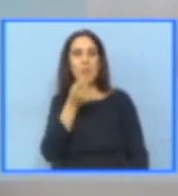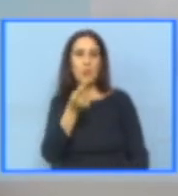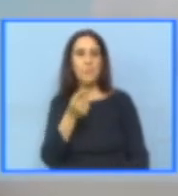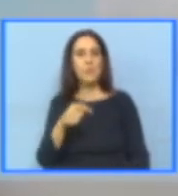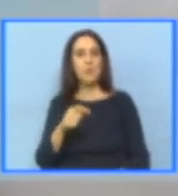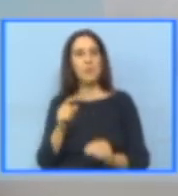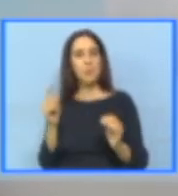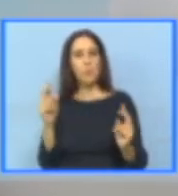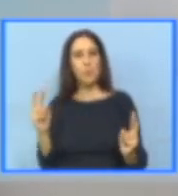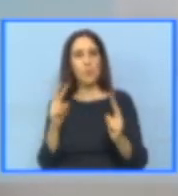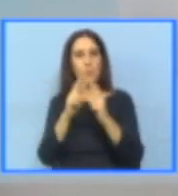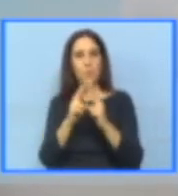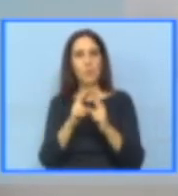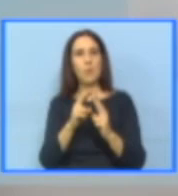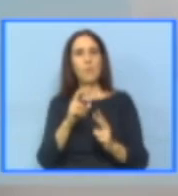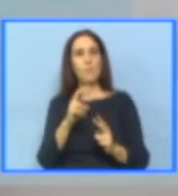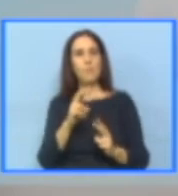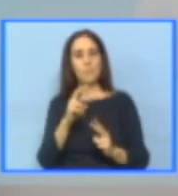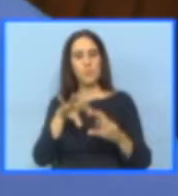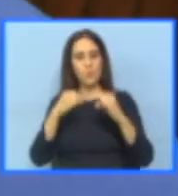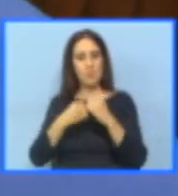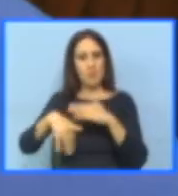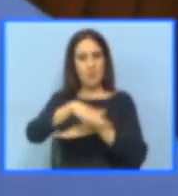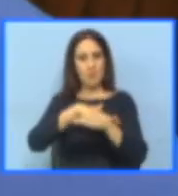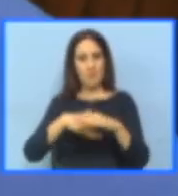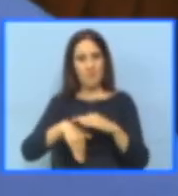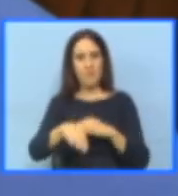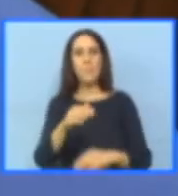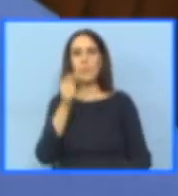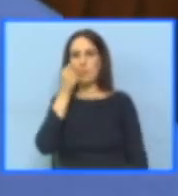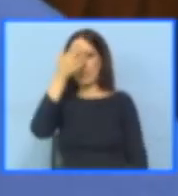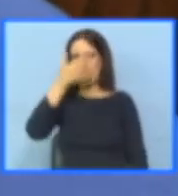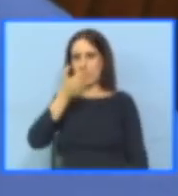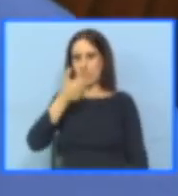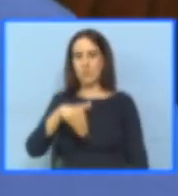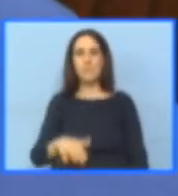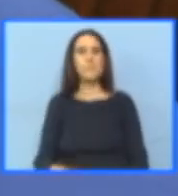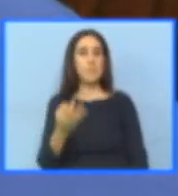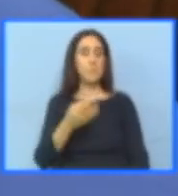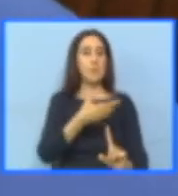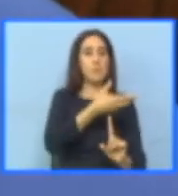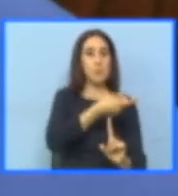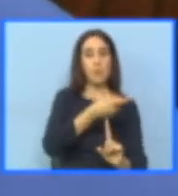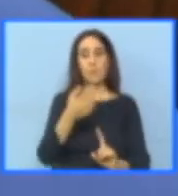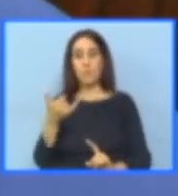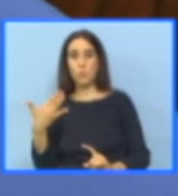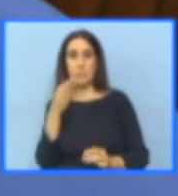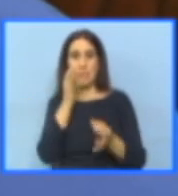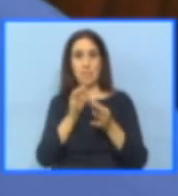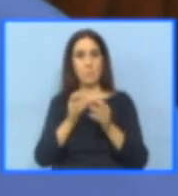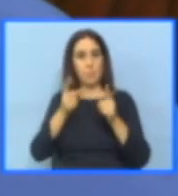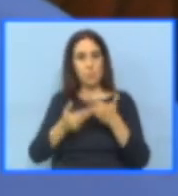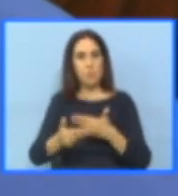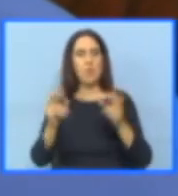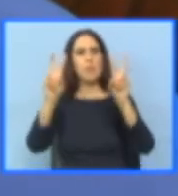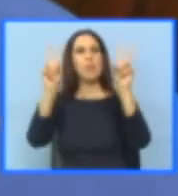Pastoral Social. Que estava aqui há 15 dias. Exatamente, começa entre 19 e 21 de setembro, já tem um